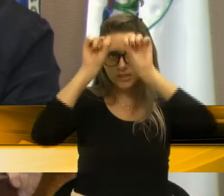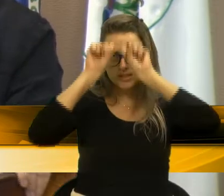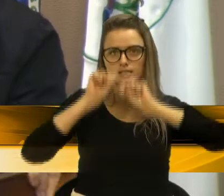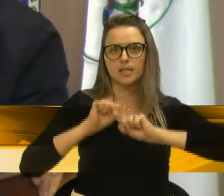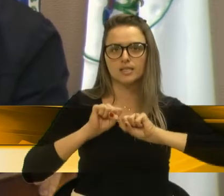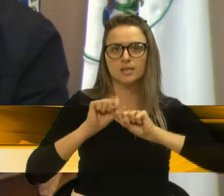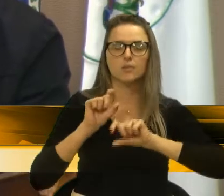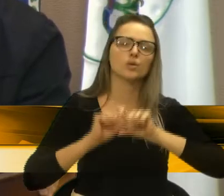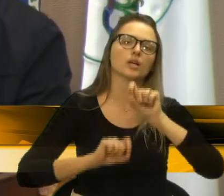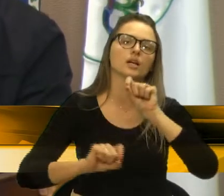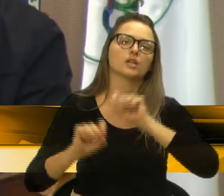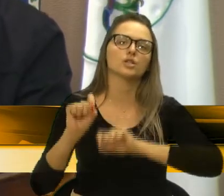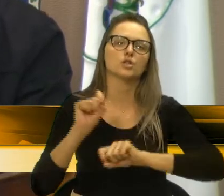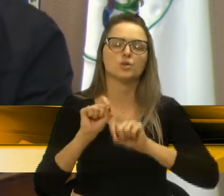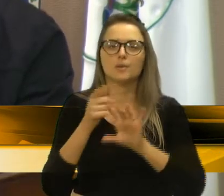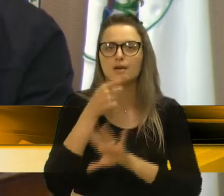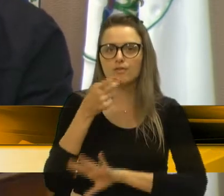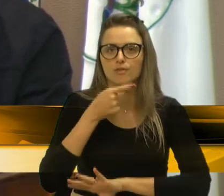das testemunhas